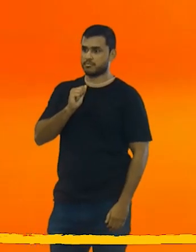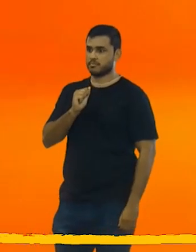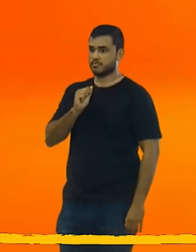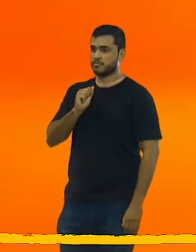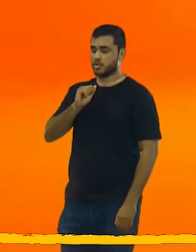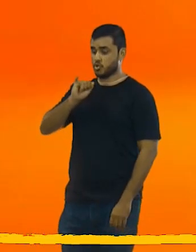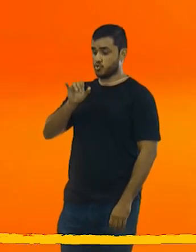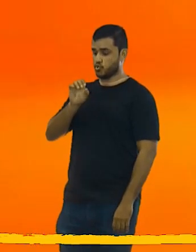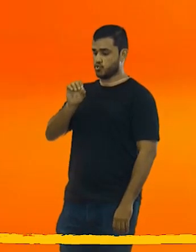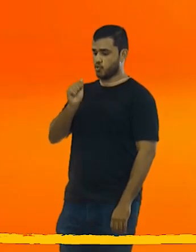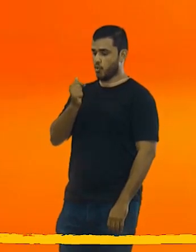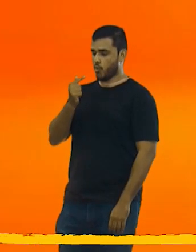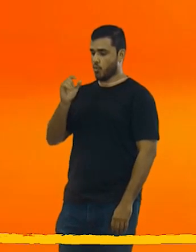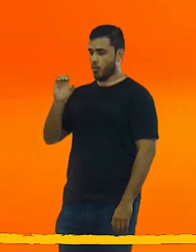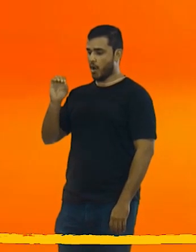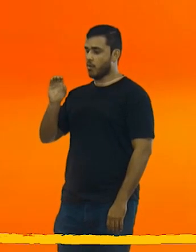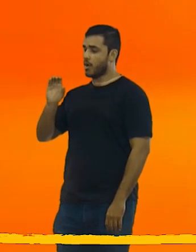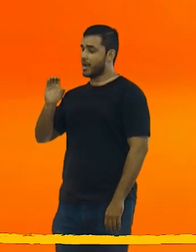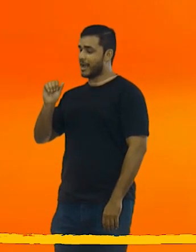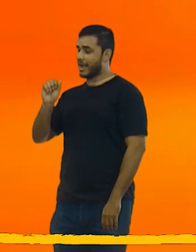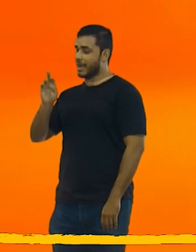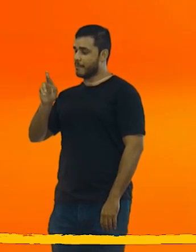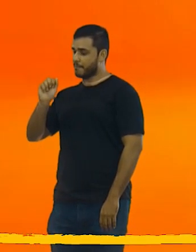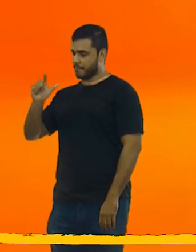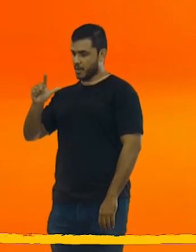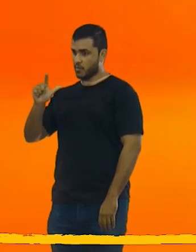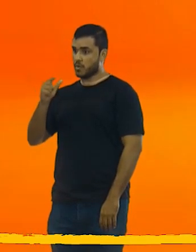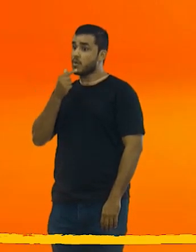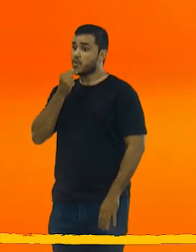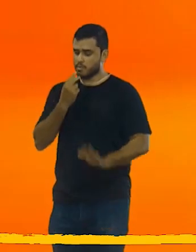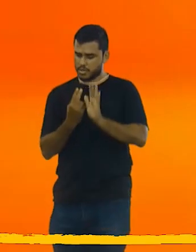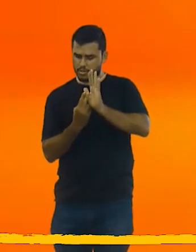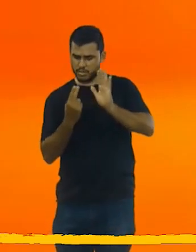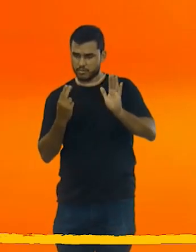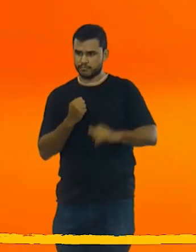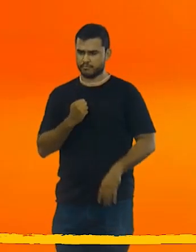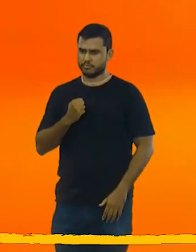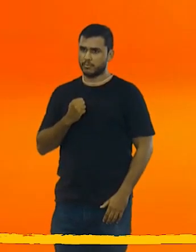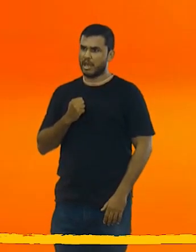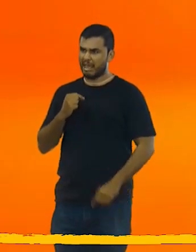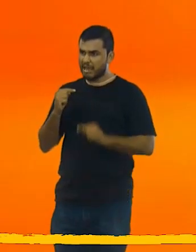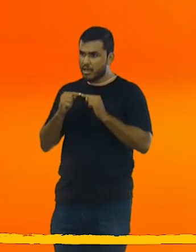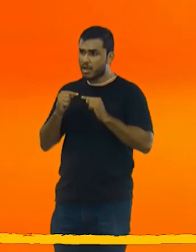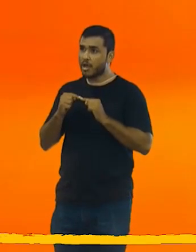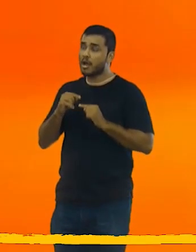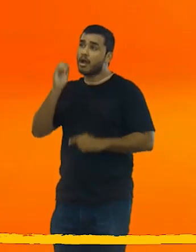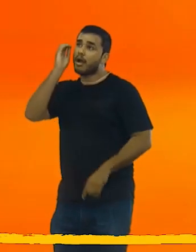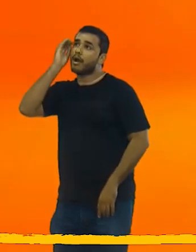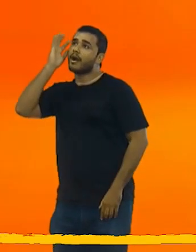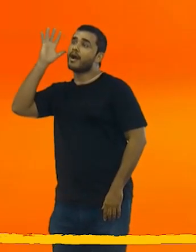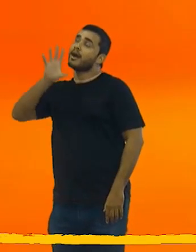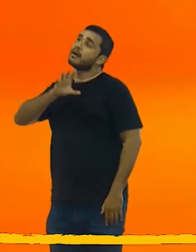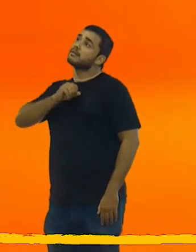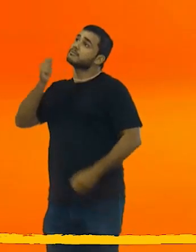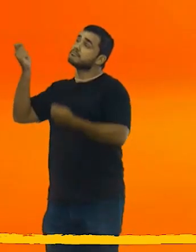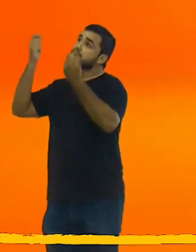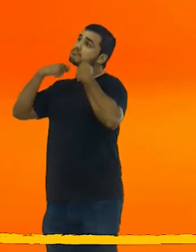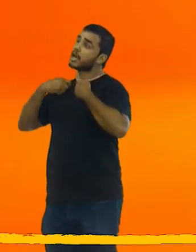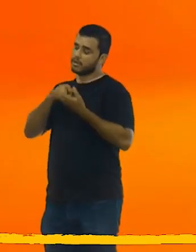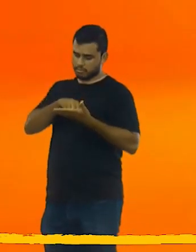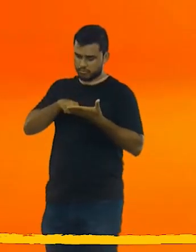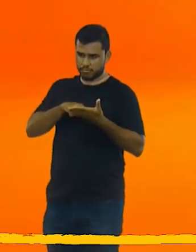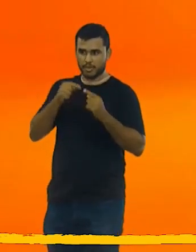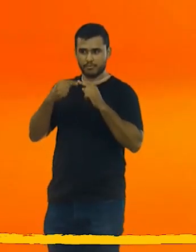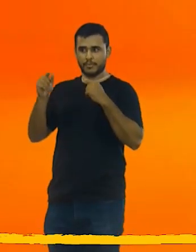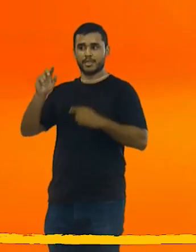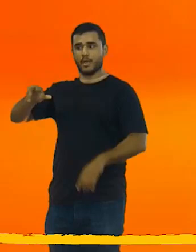João Cabral de Melo Neto. Influência do dadaísmo, você sabe, anote aí,